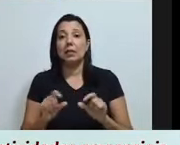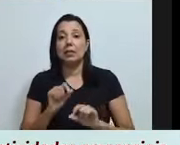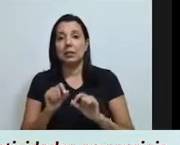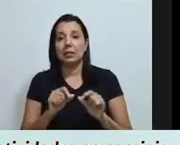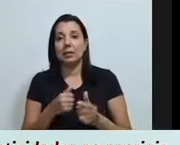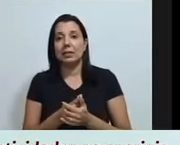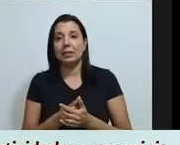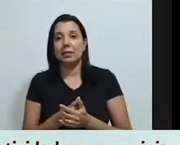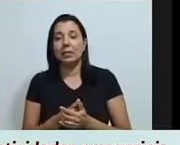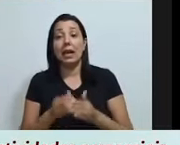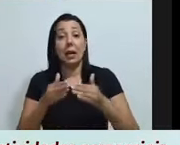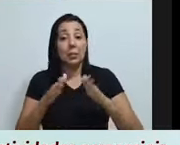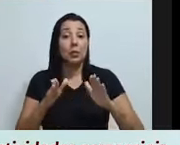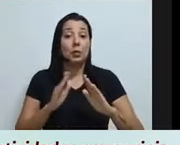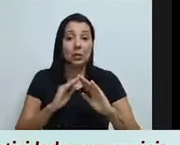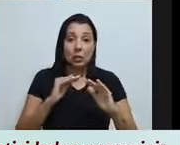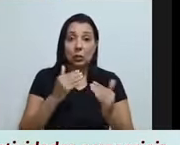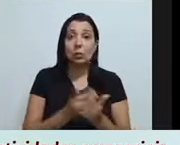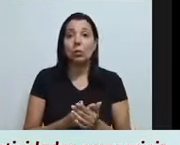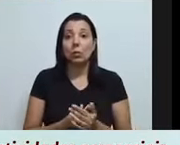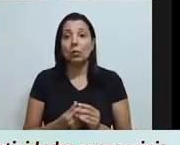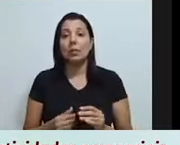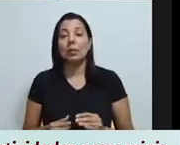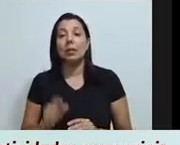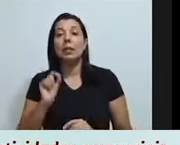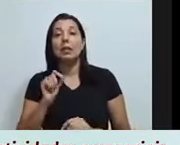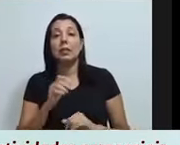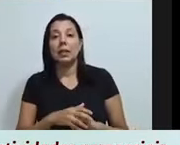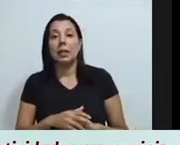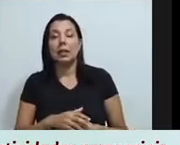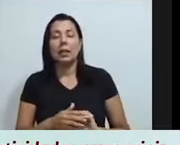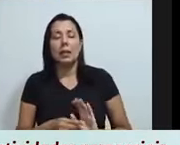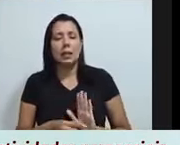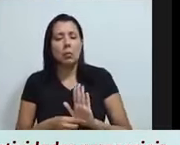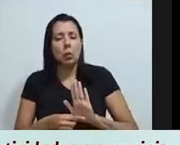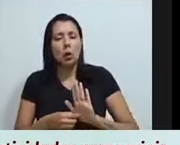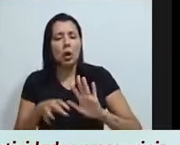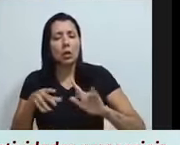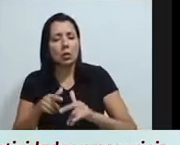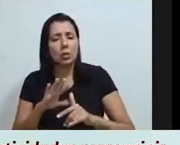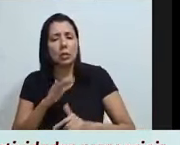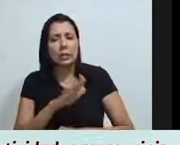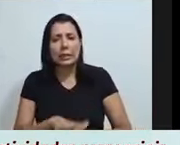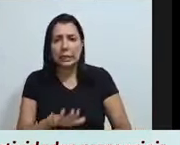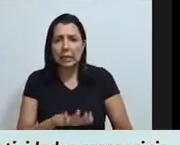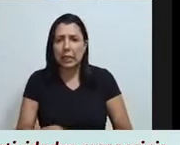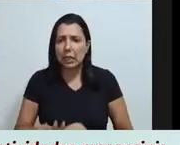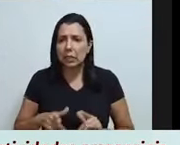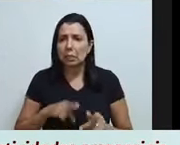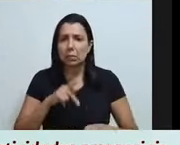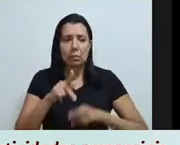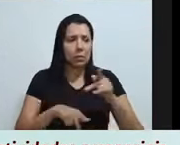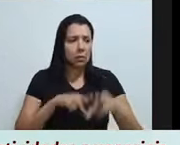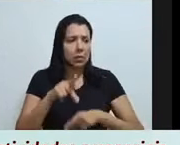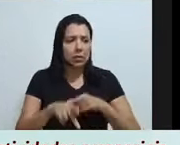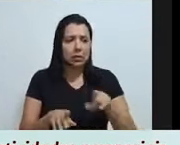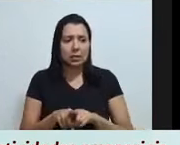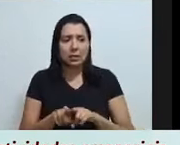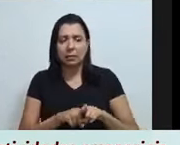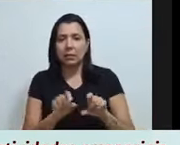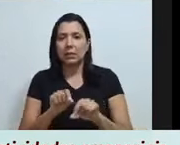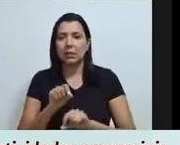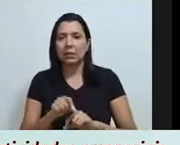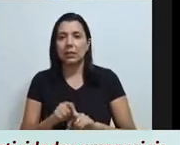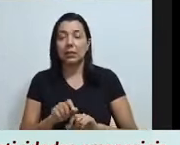das escolas é empurrar todas as nossas crianças, toda a nossa população para a fila da morte, né? Pode